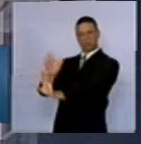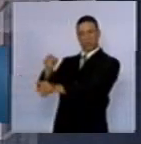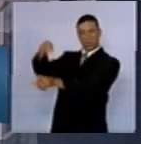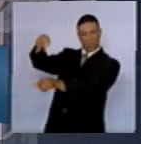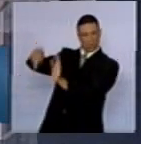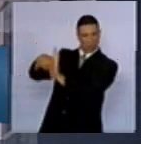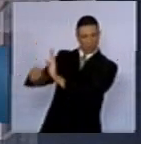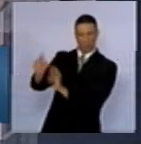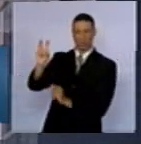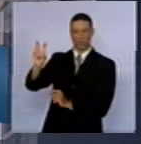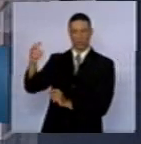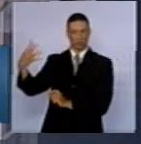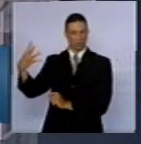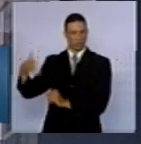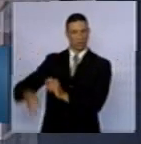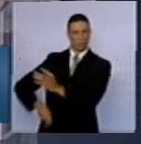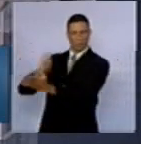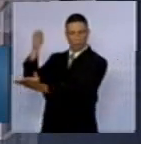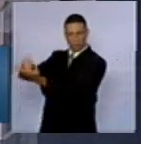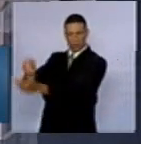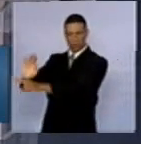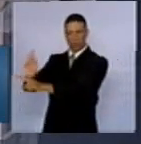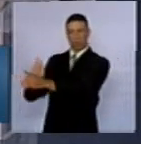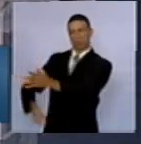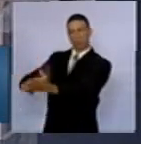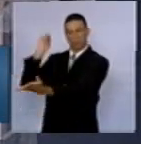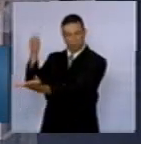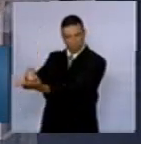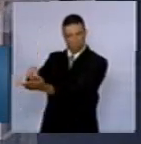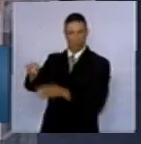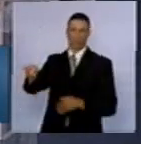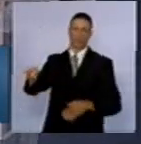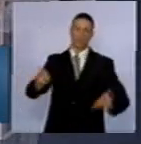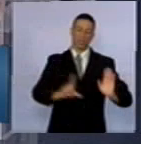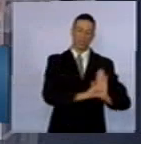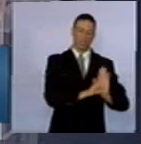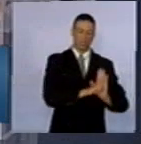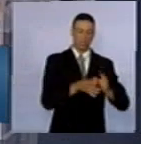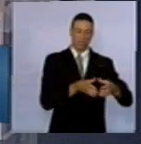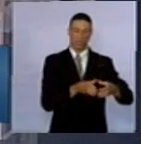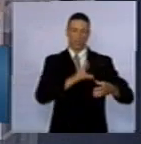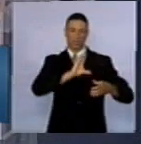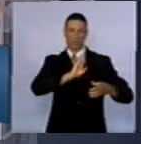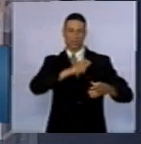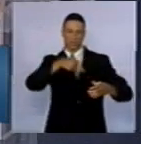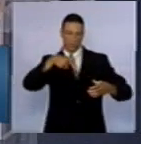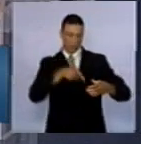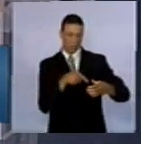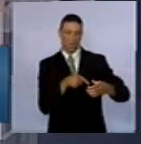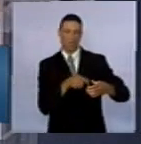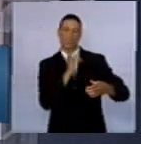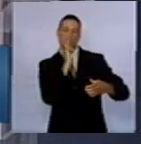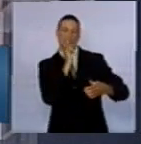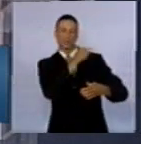54 canais pagos de vídeo. Ou seja, pela lei do SEAC, esse pacote médio